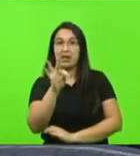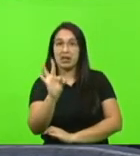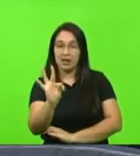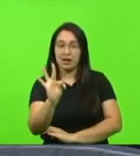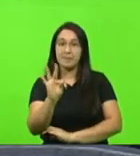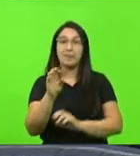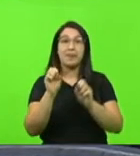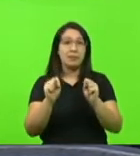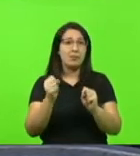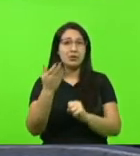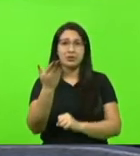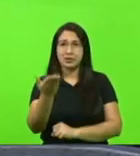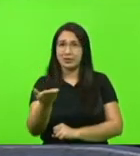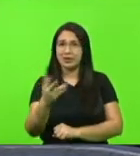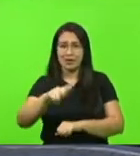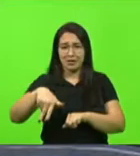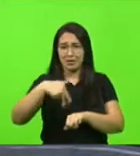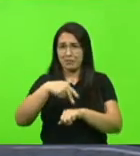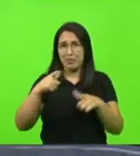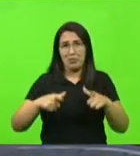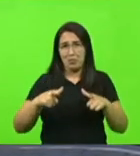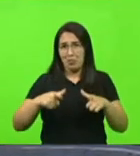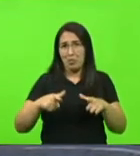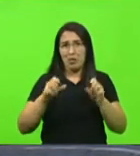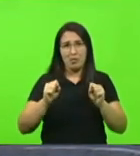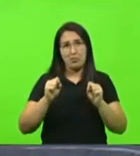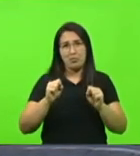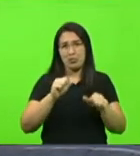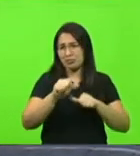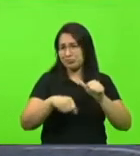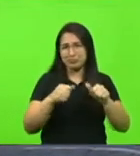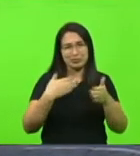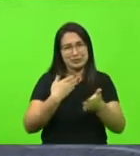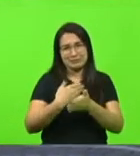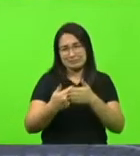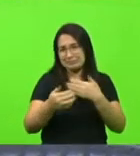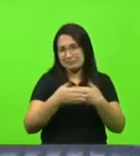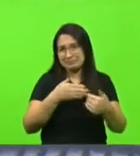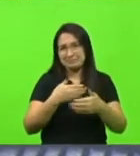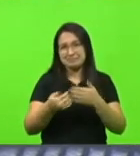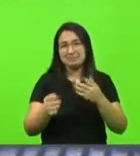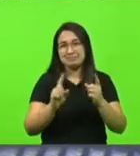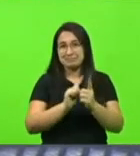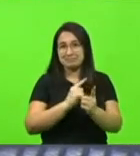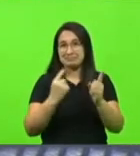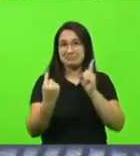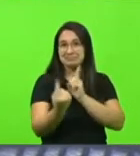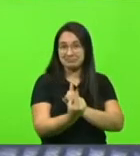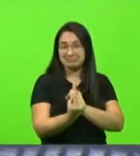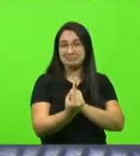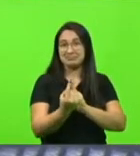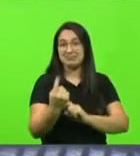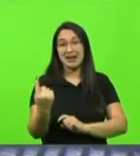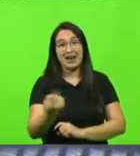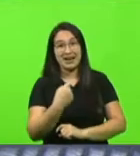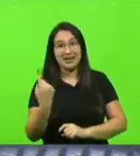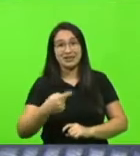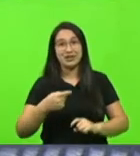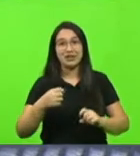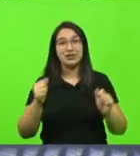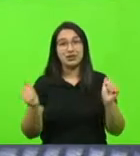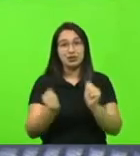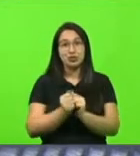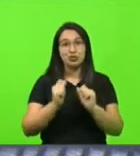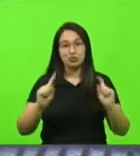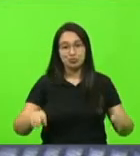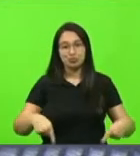poderia ele estar aqui no meu lugar e eu estar agora aqui no lugar dele também, né? Já que disputamos a eleição junto, agradecer